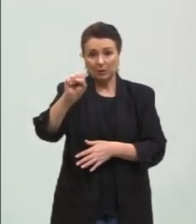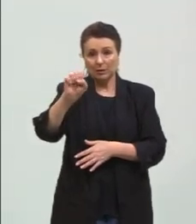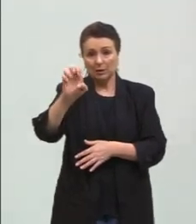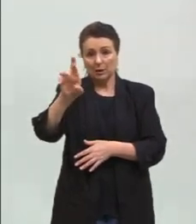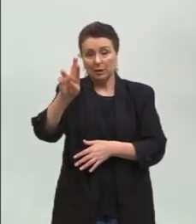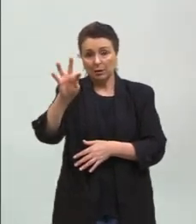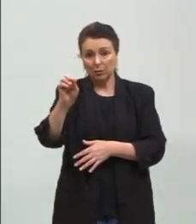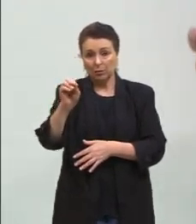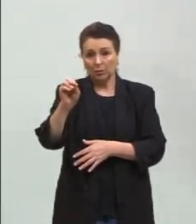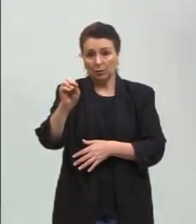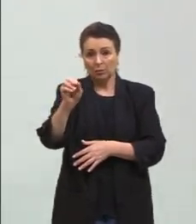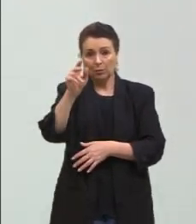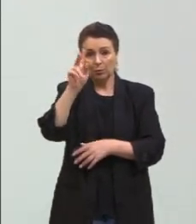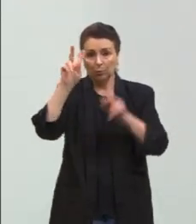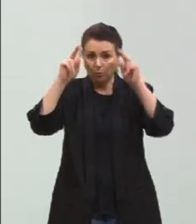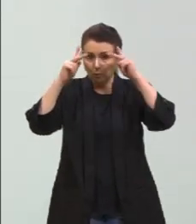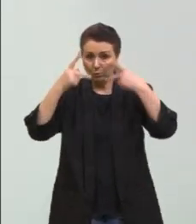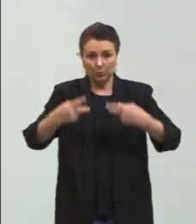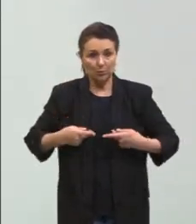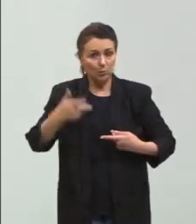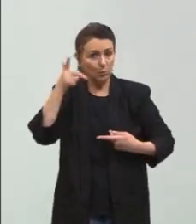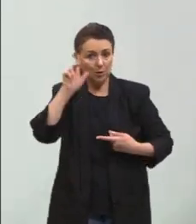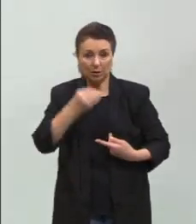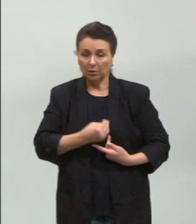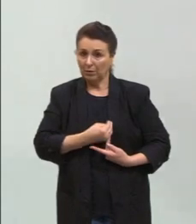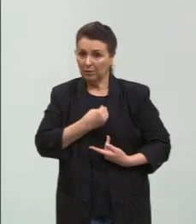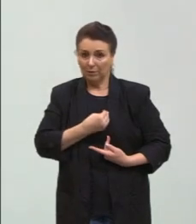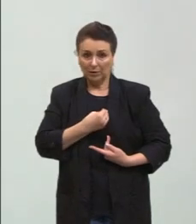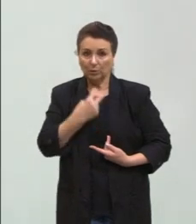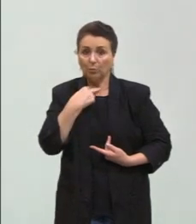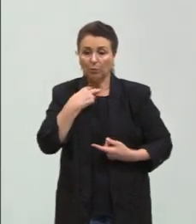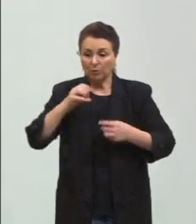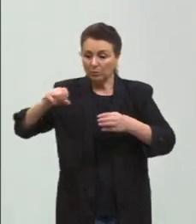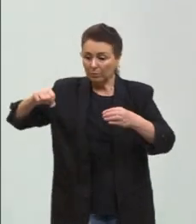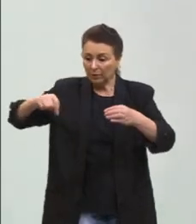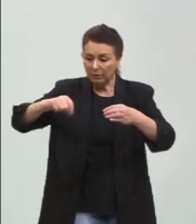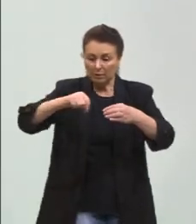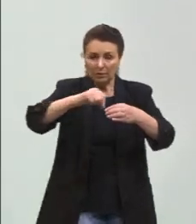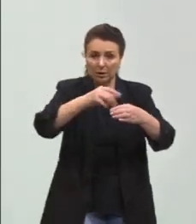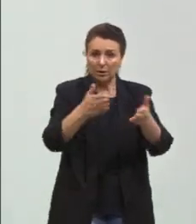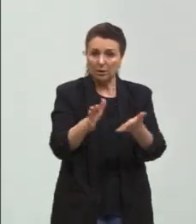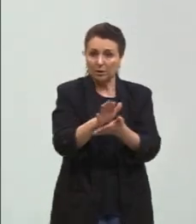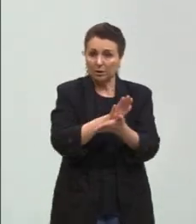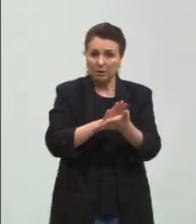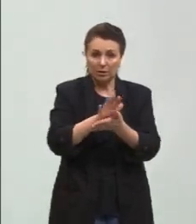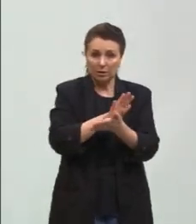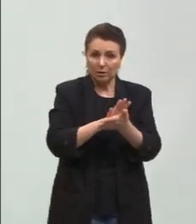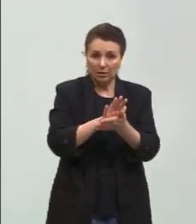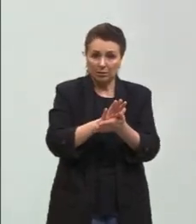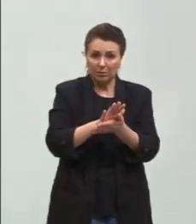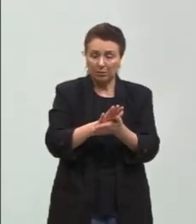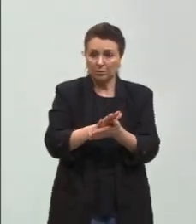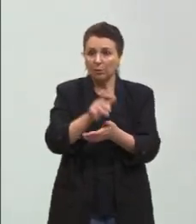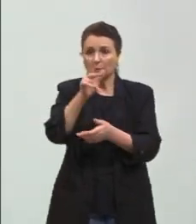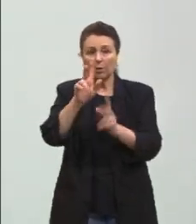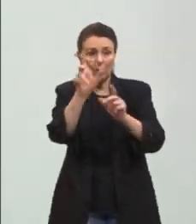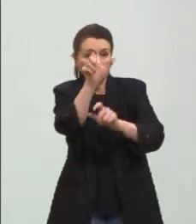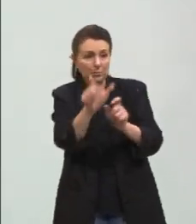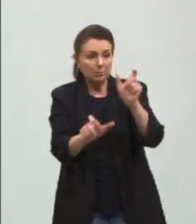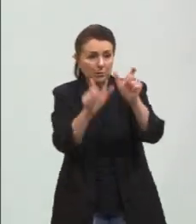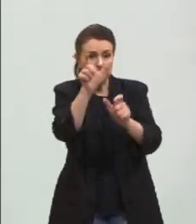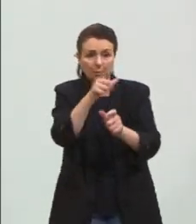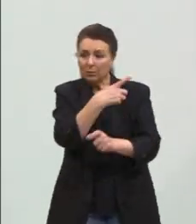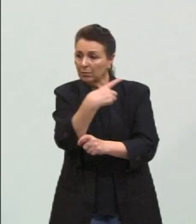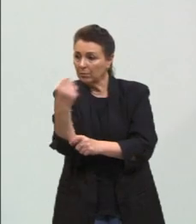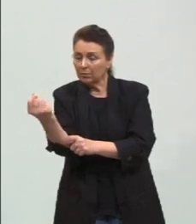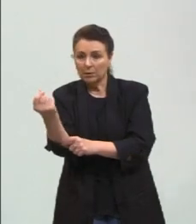humano dele além de não ser agricultável também vou ter uma expulsão de ser desse ser humano então ele vai procurar outra área tu